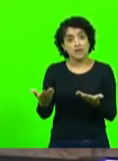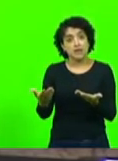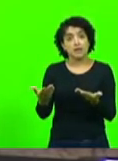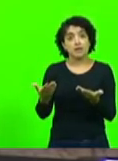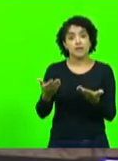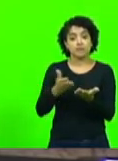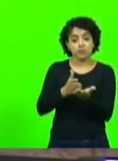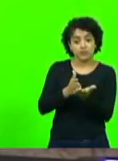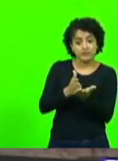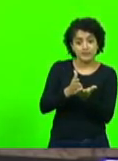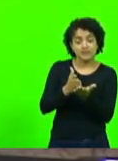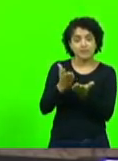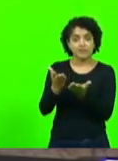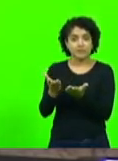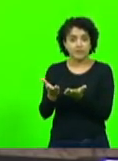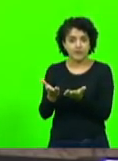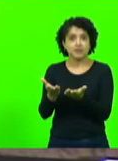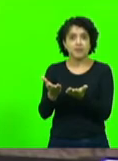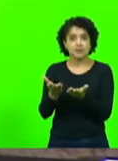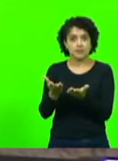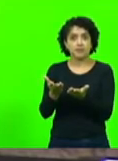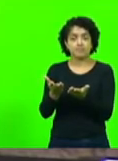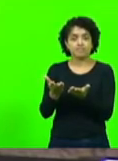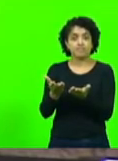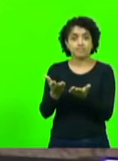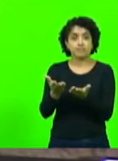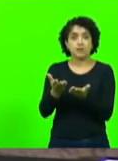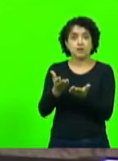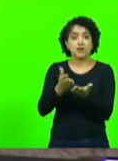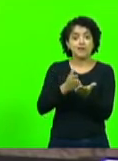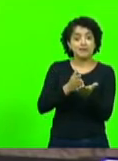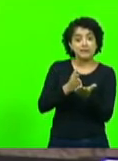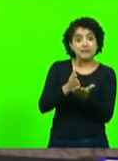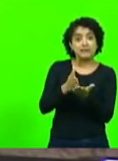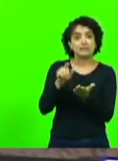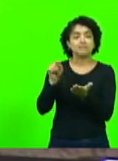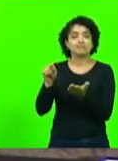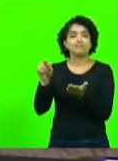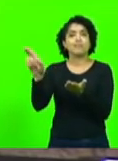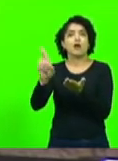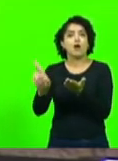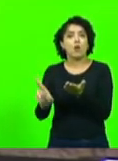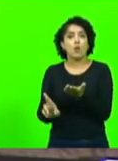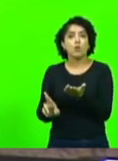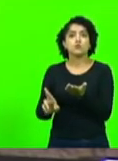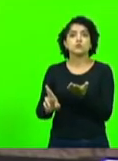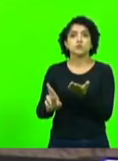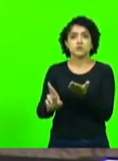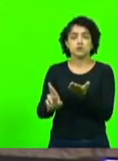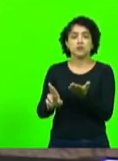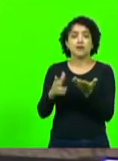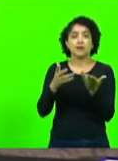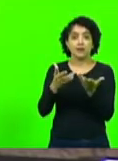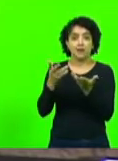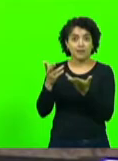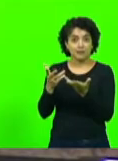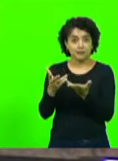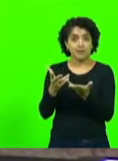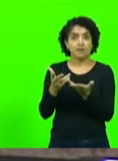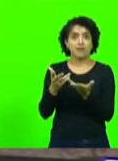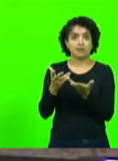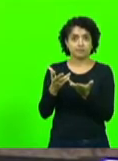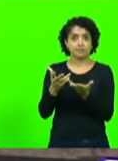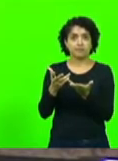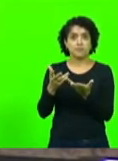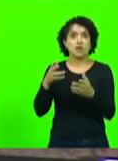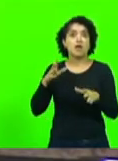por esse viés, é por essa toada, é por essa esteira que a Rússia se dispõe a